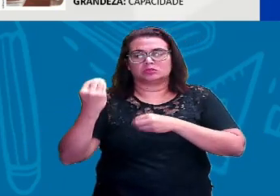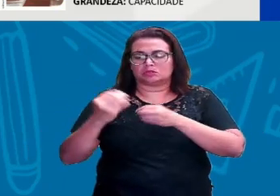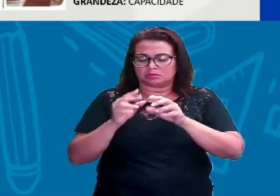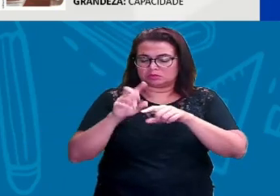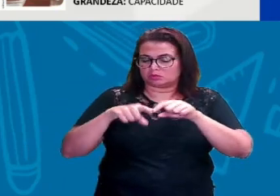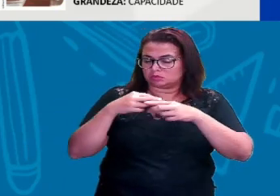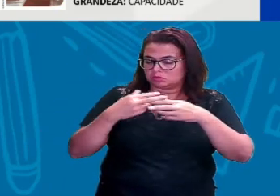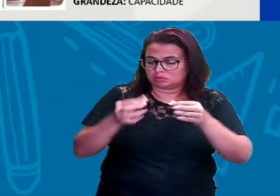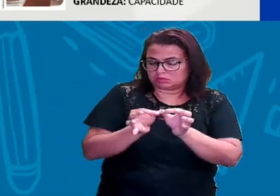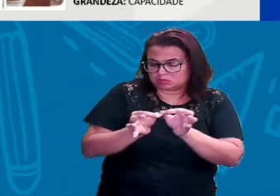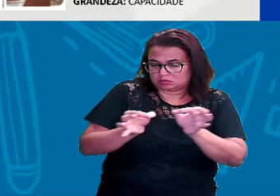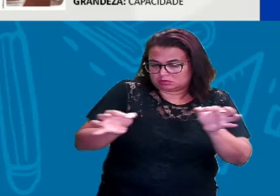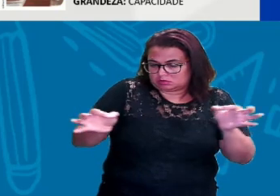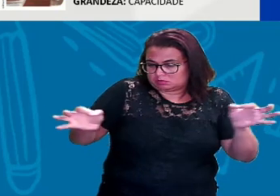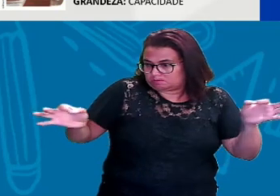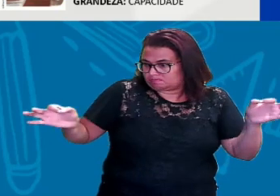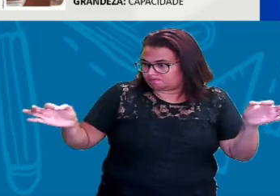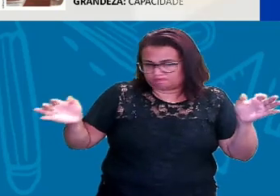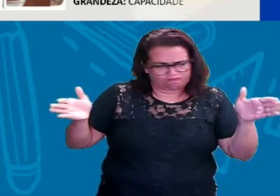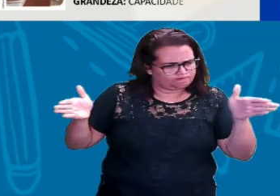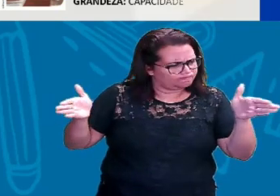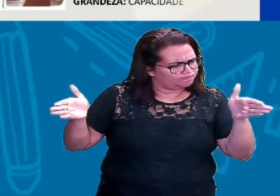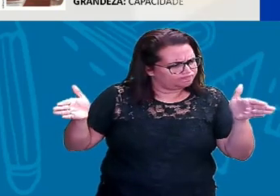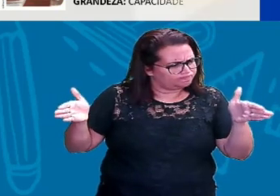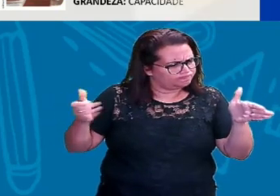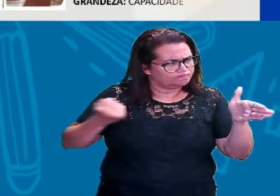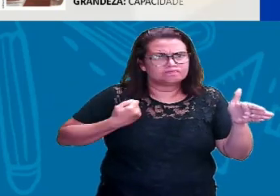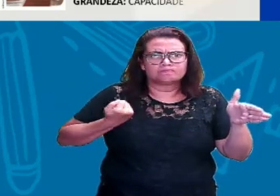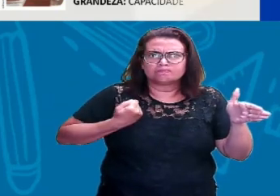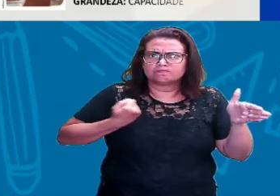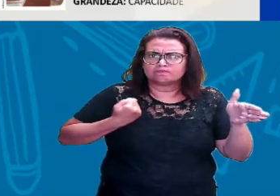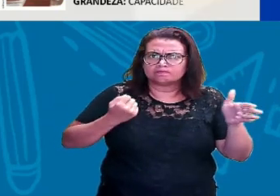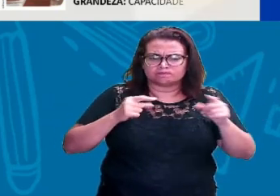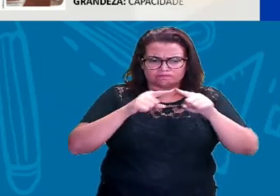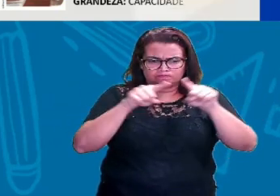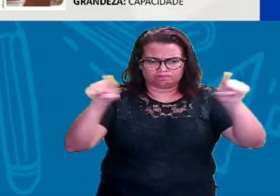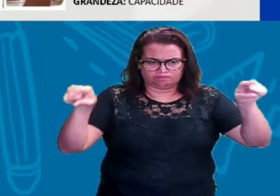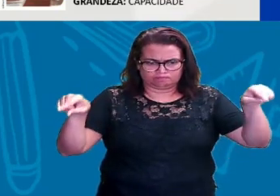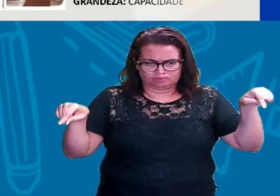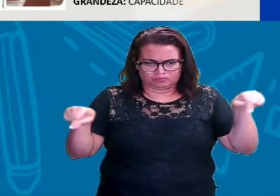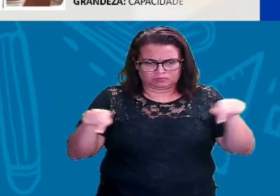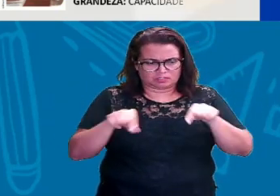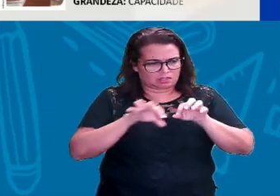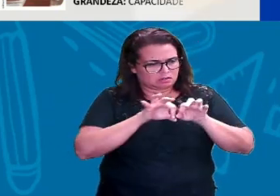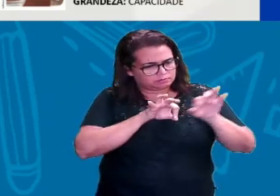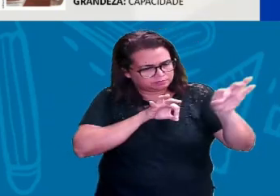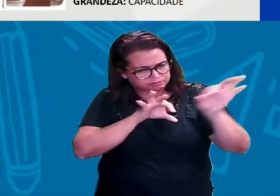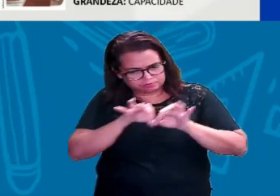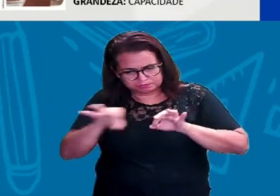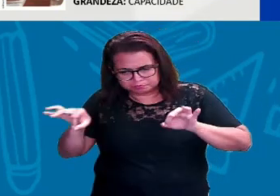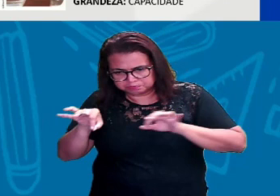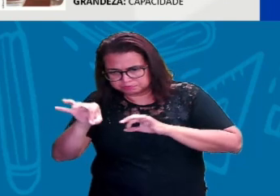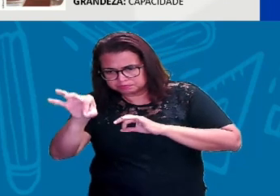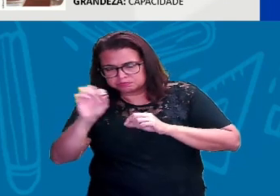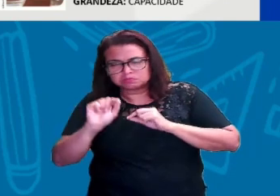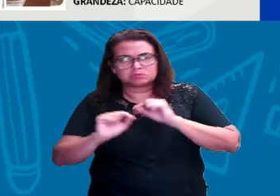objeto, o comprimento de uma sala, né? De um espaço.